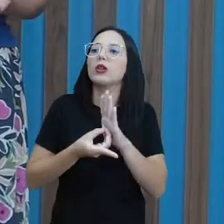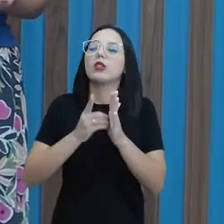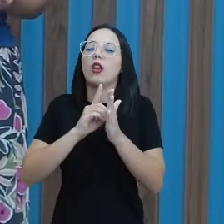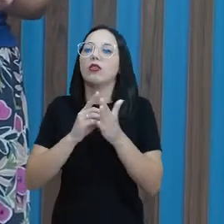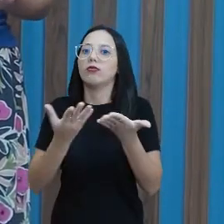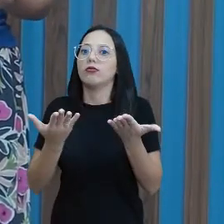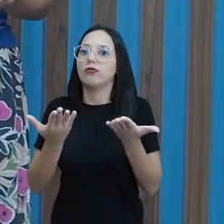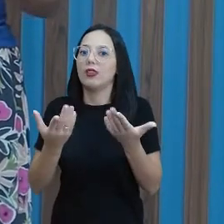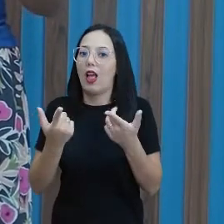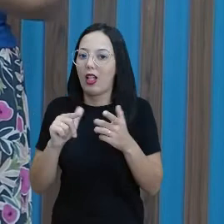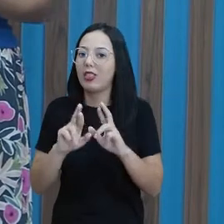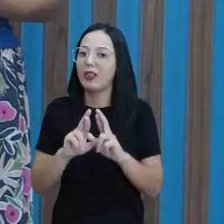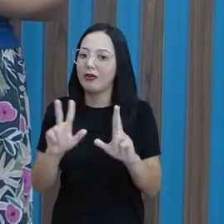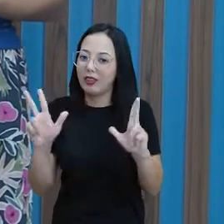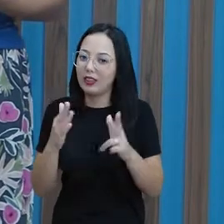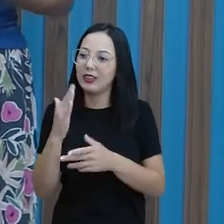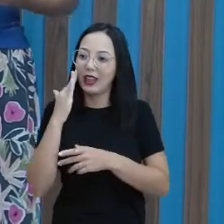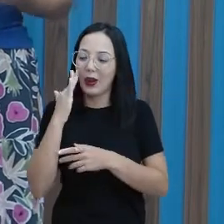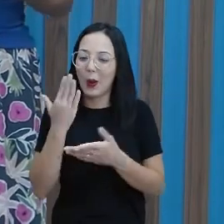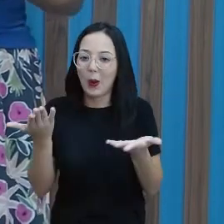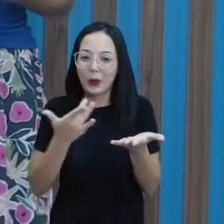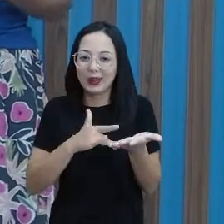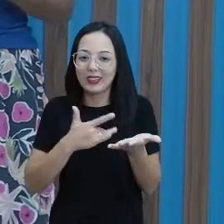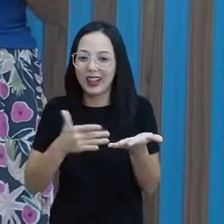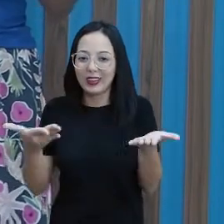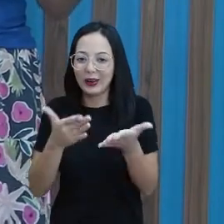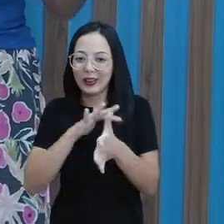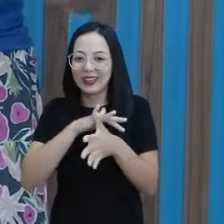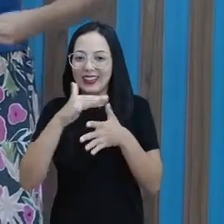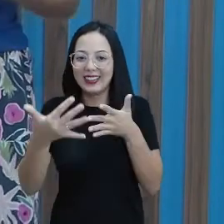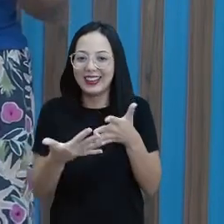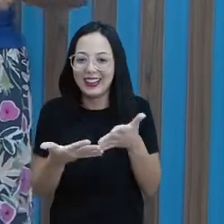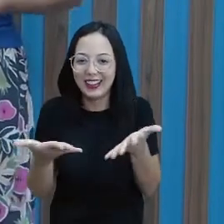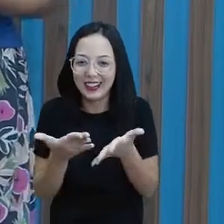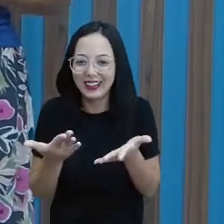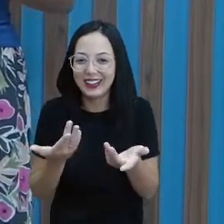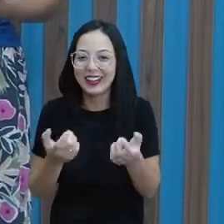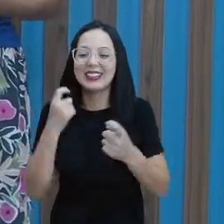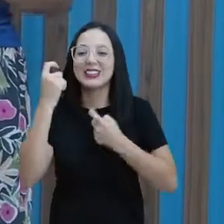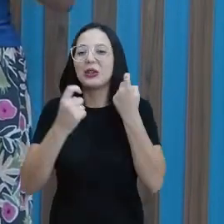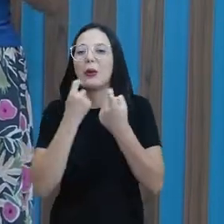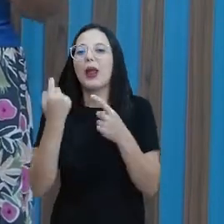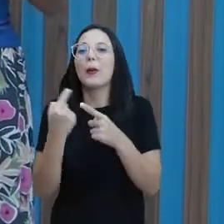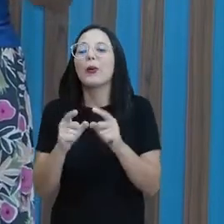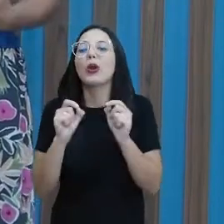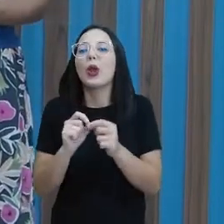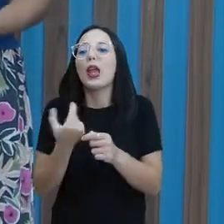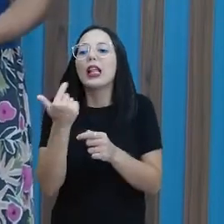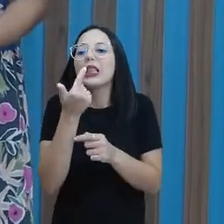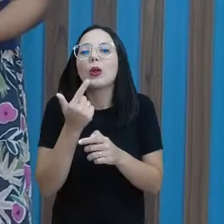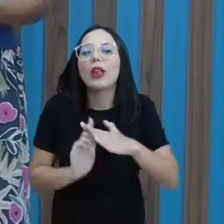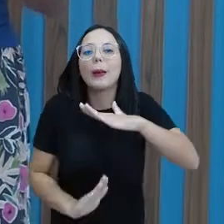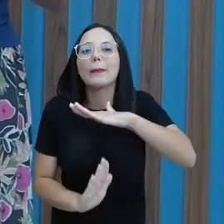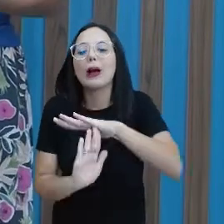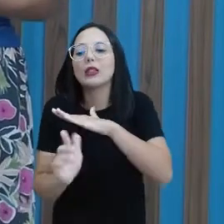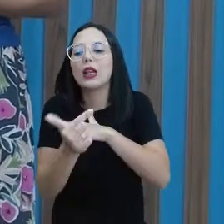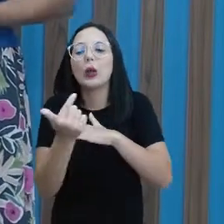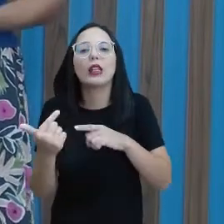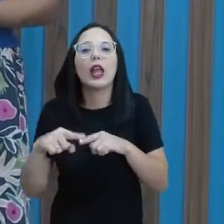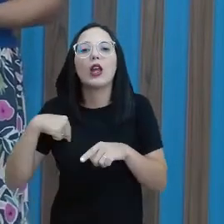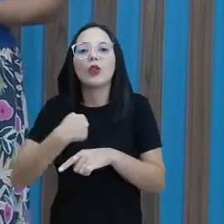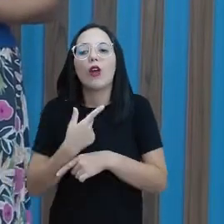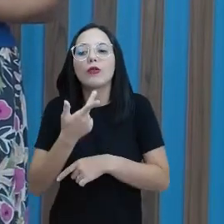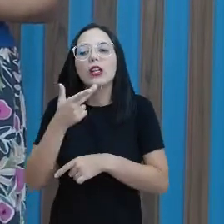entanto. A pobre da Adriele está aqui, desesperada. Por quê? Porque a gente não tem uma cadência, não tem